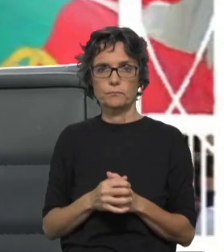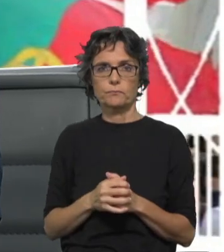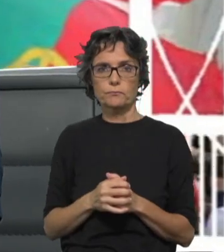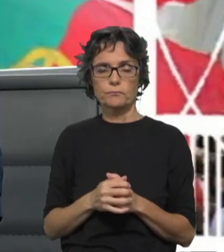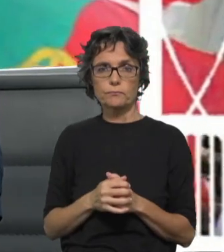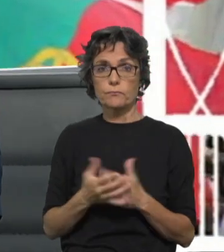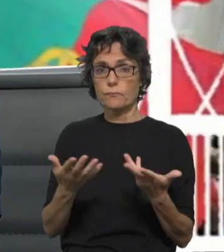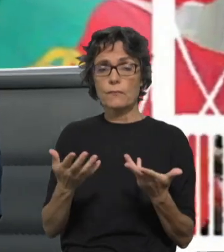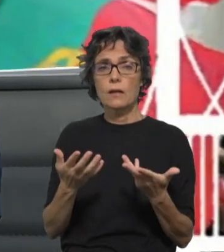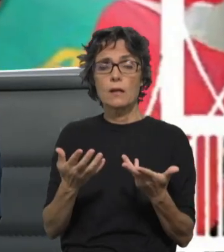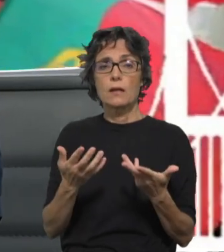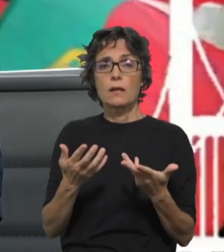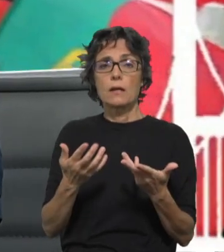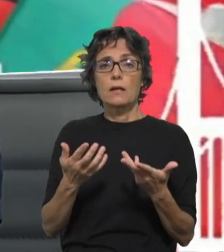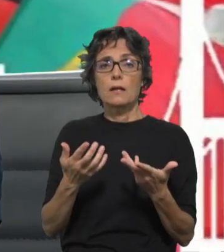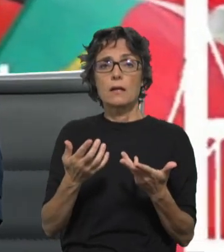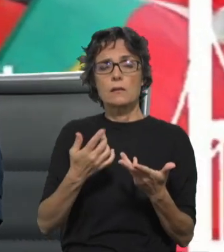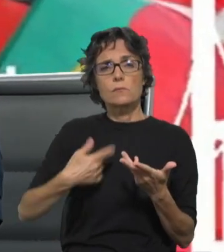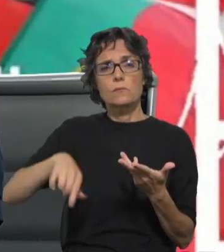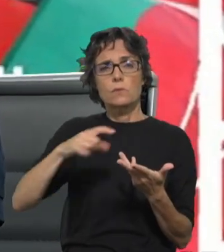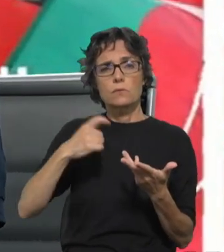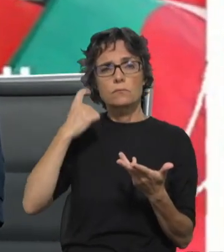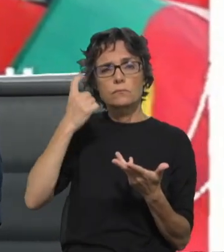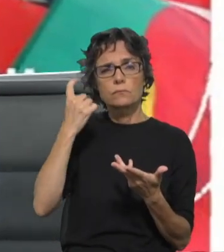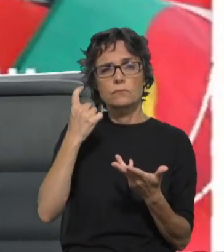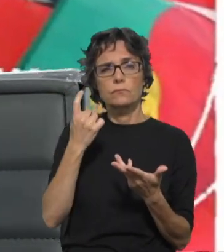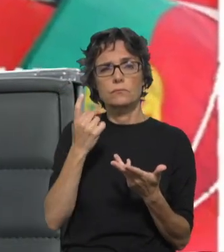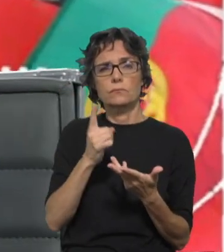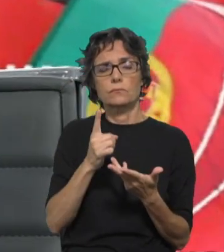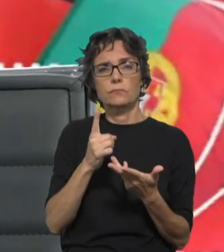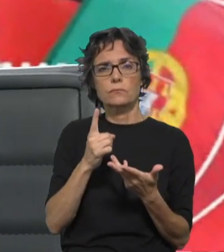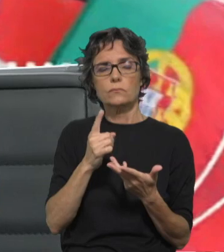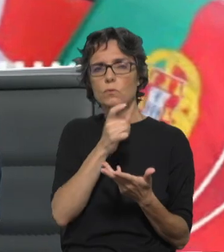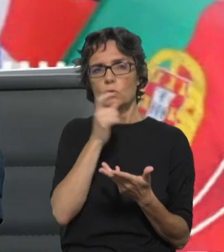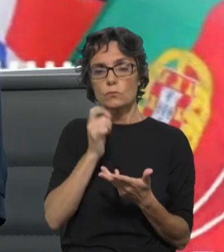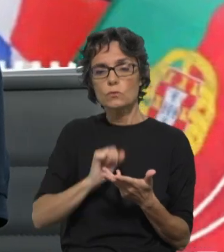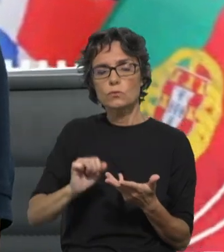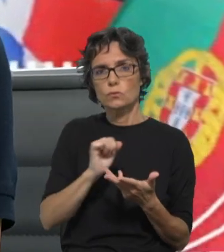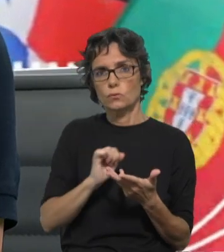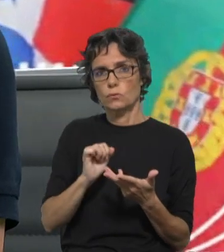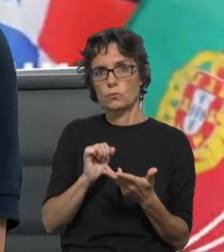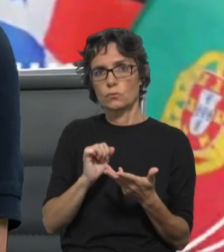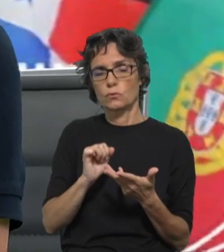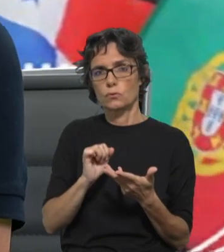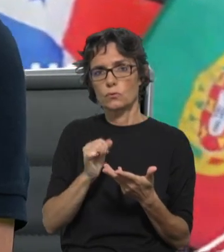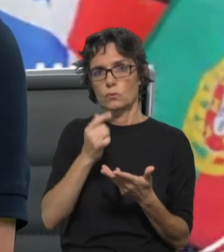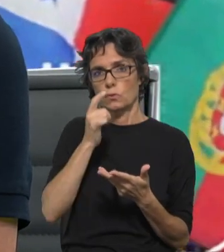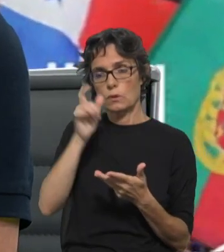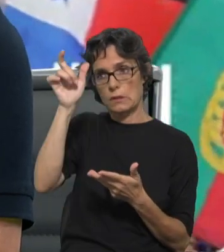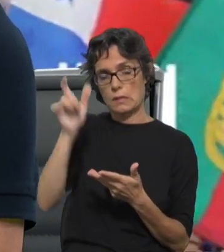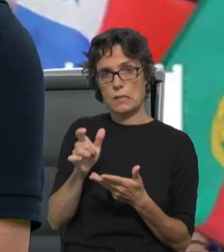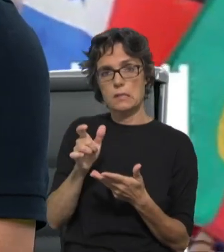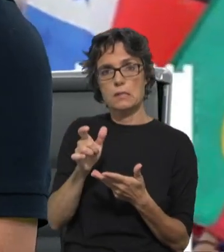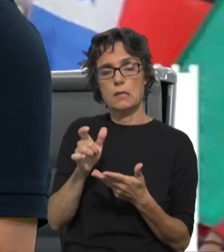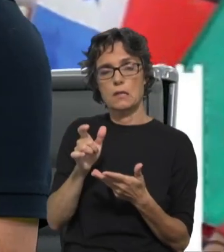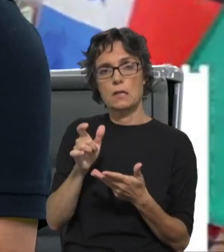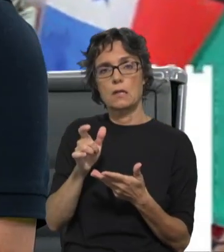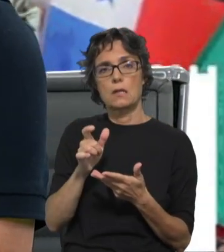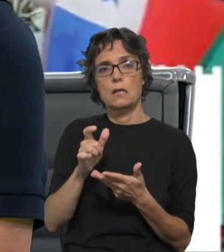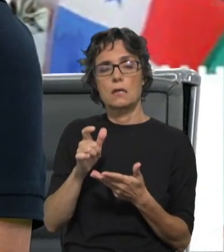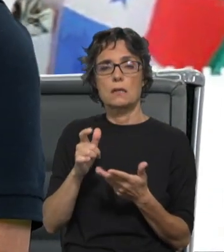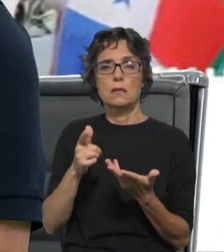esta sessão, que é pensar qual é o compromisso da Madre Teresa com os jovens e